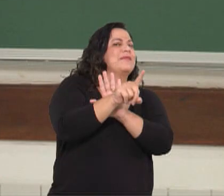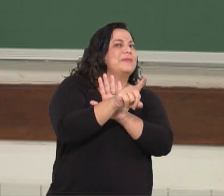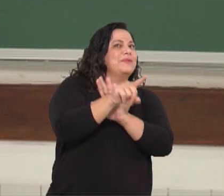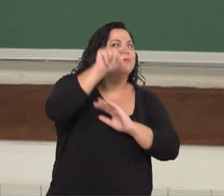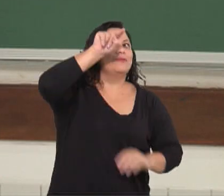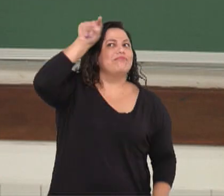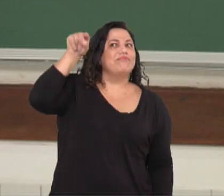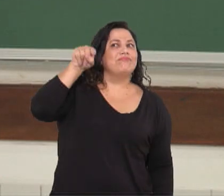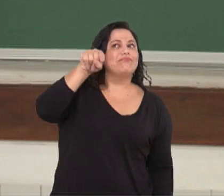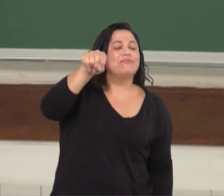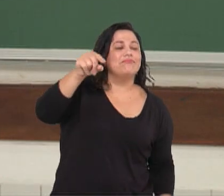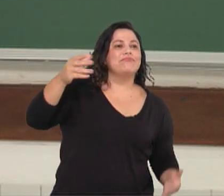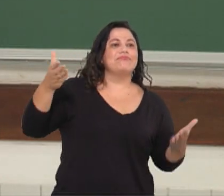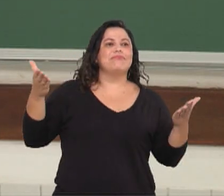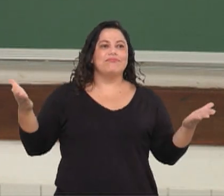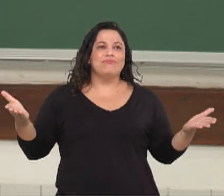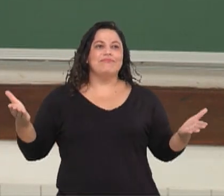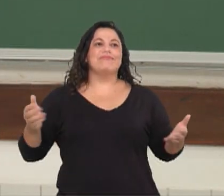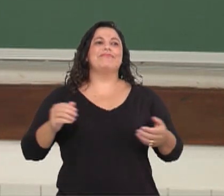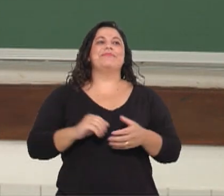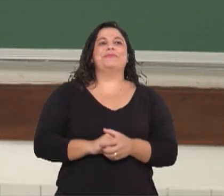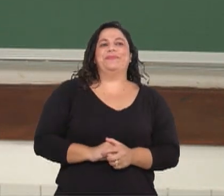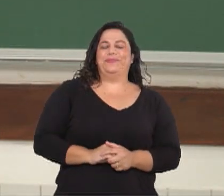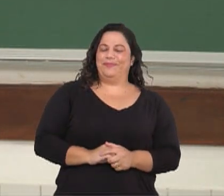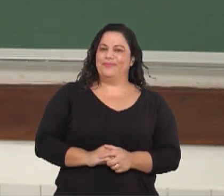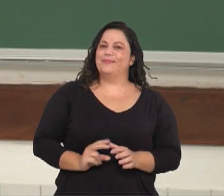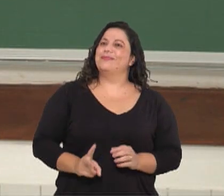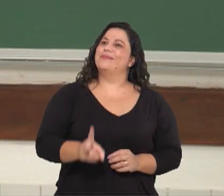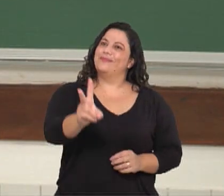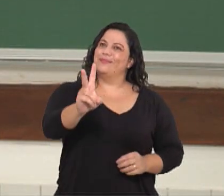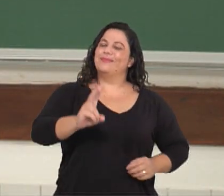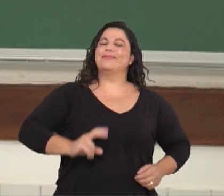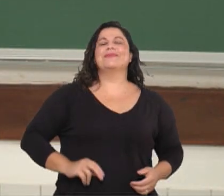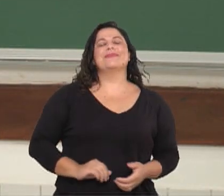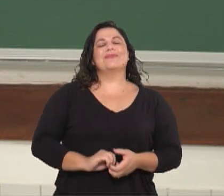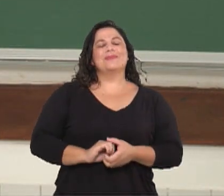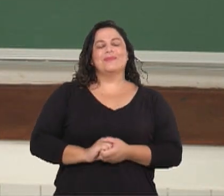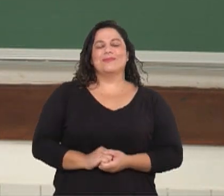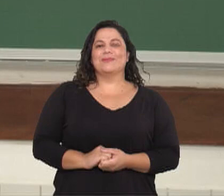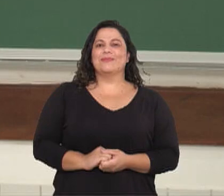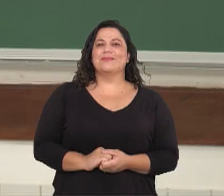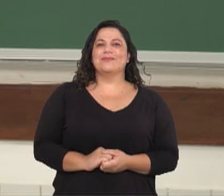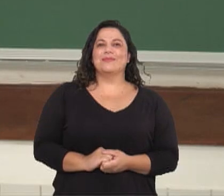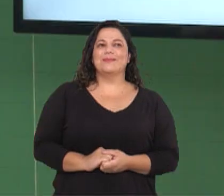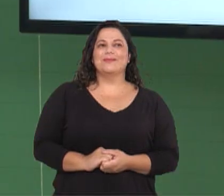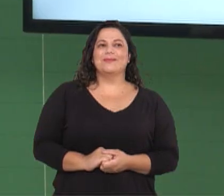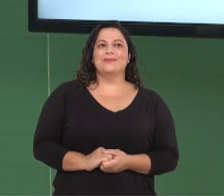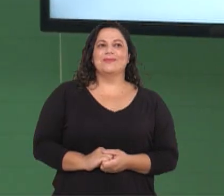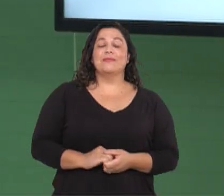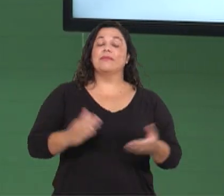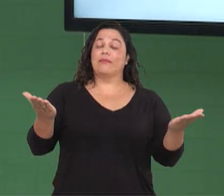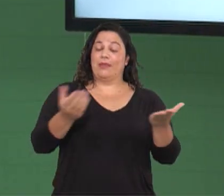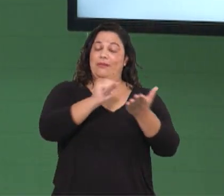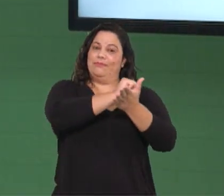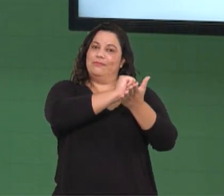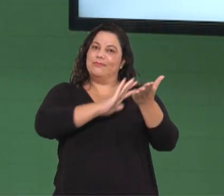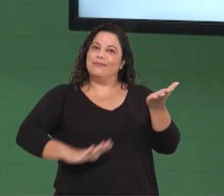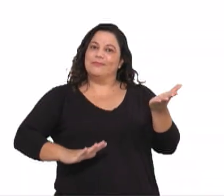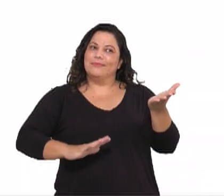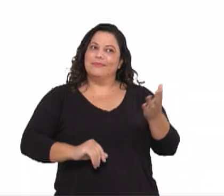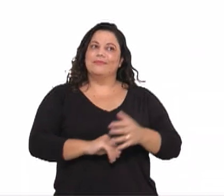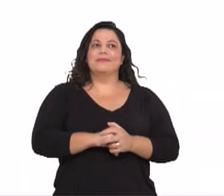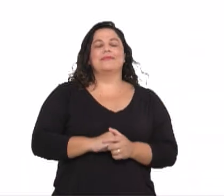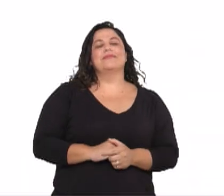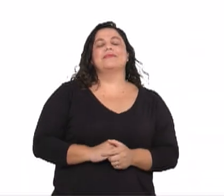arte? Tudo bem? Vamos continuar? Vamos para a nossa atividade.